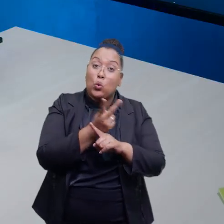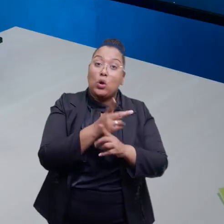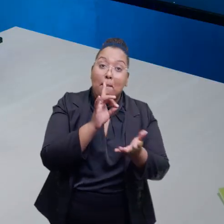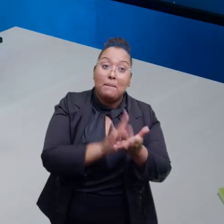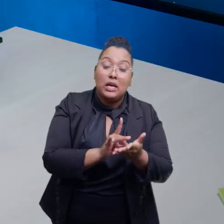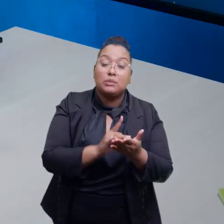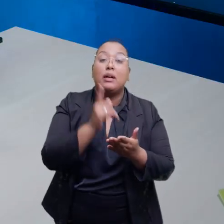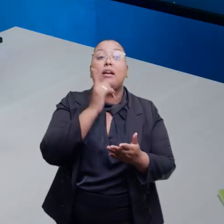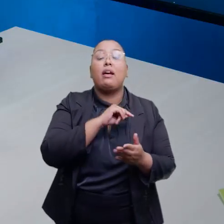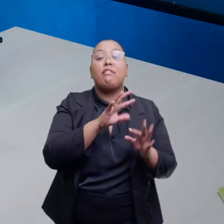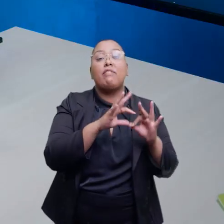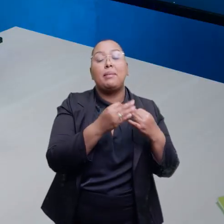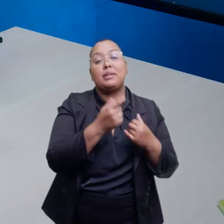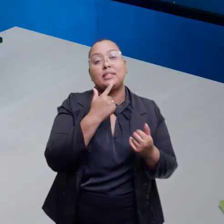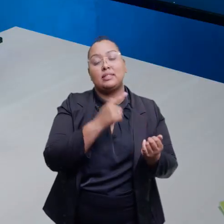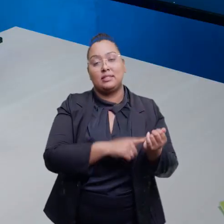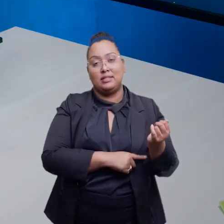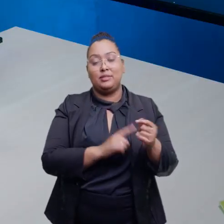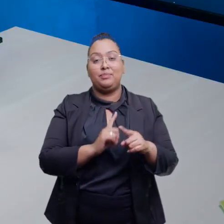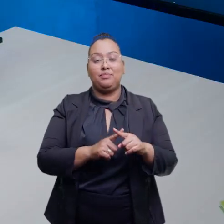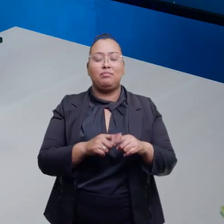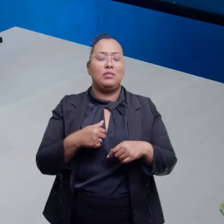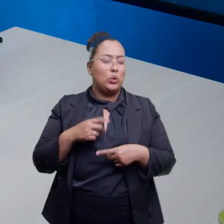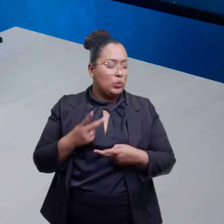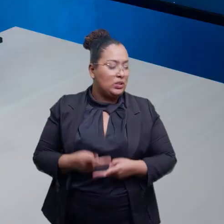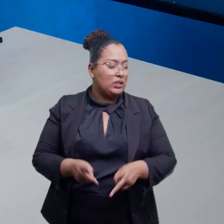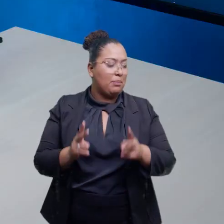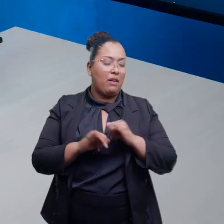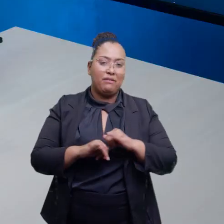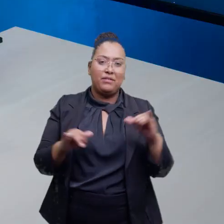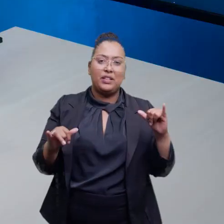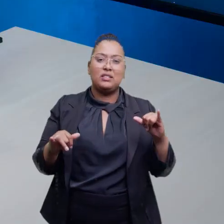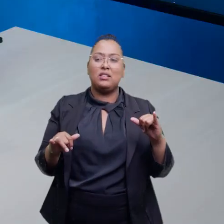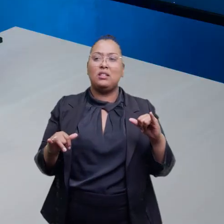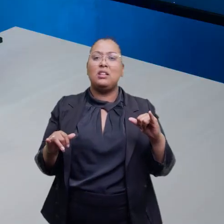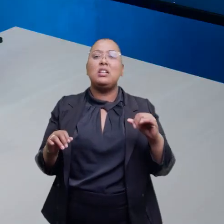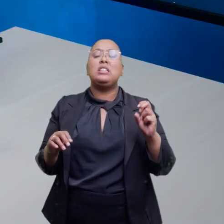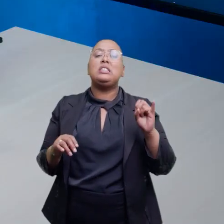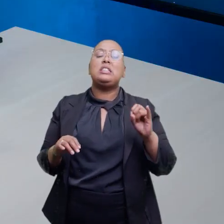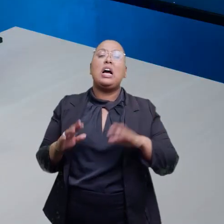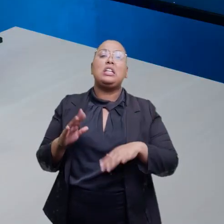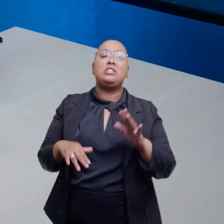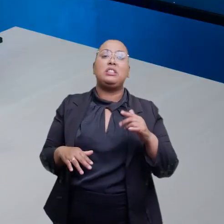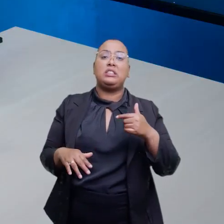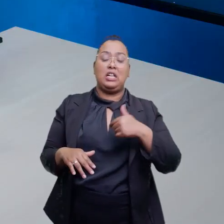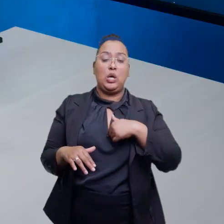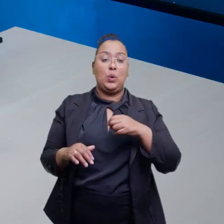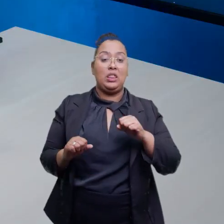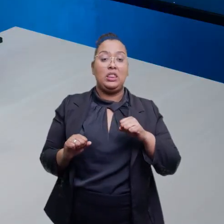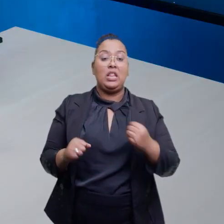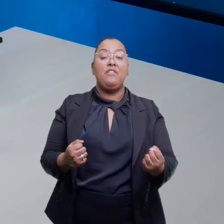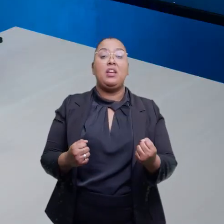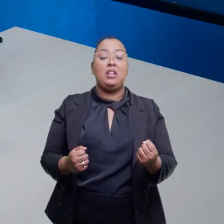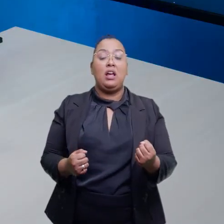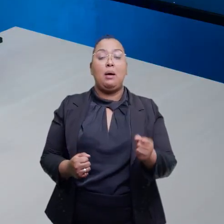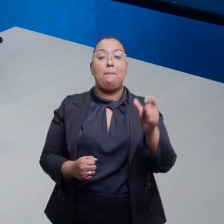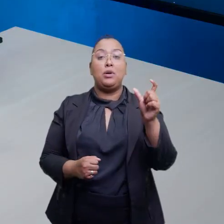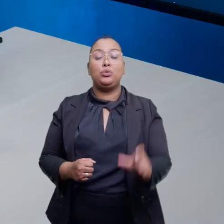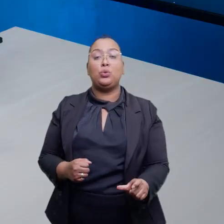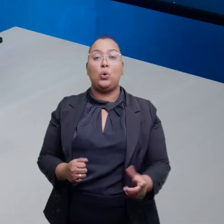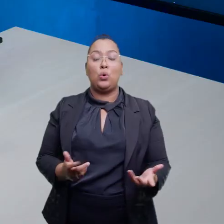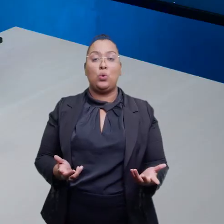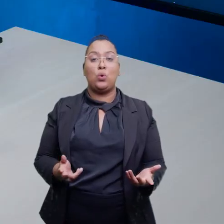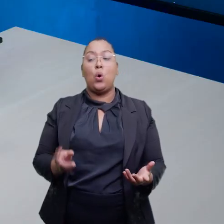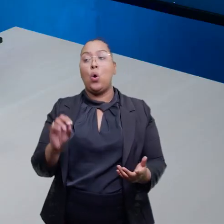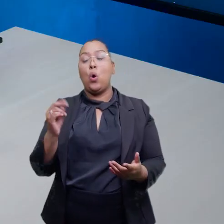família, mas eu sempre falo assim, né, se coloque no lugar de uma pessoa que está ali para fazer a defesa de alguém, e principalmente quando você está